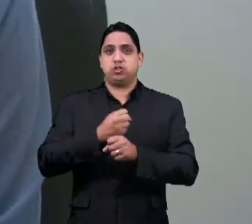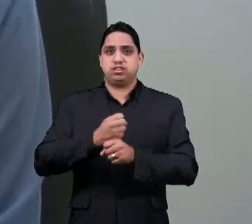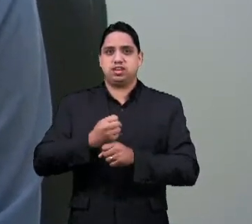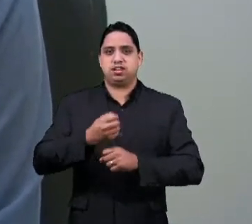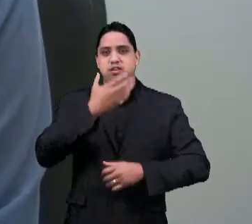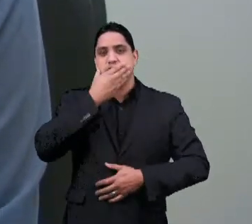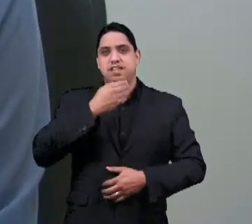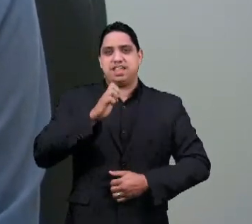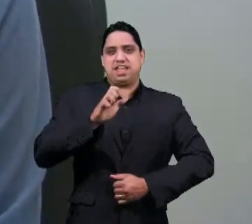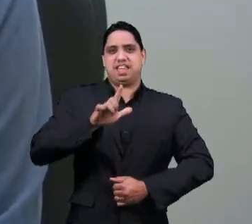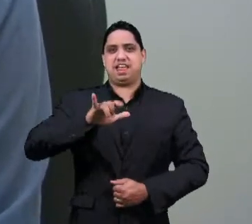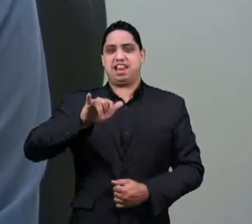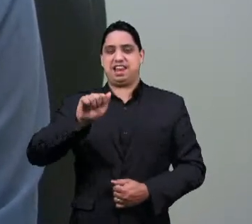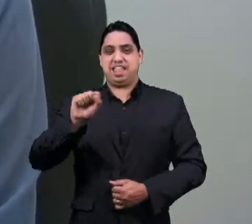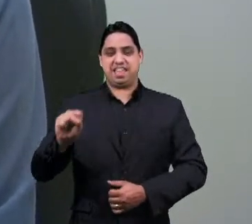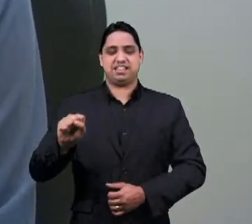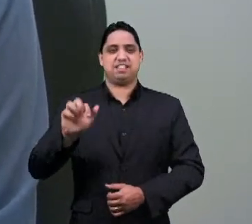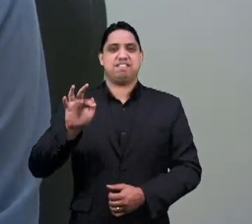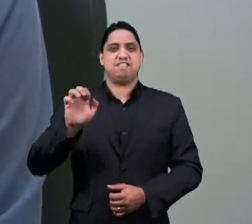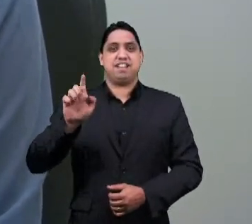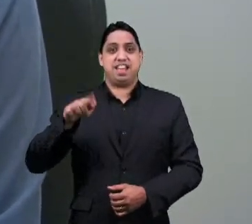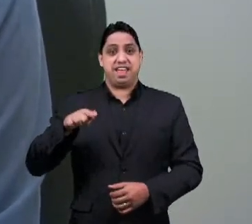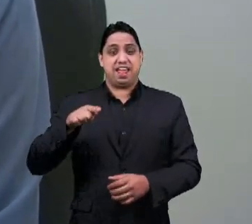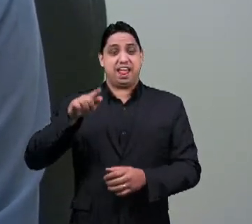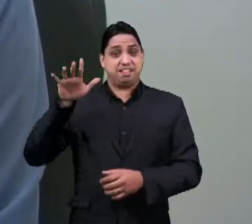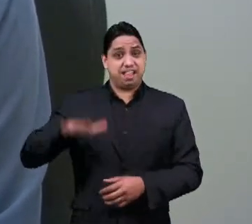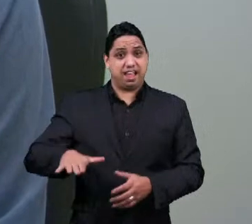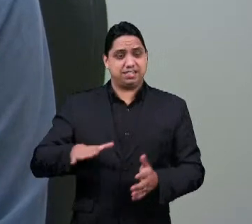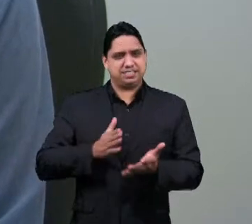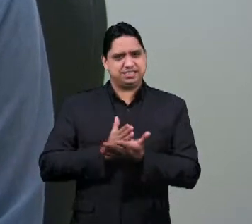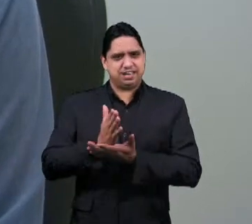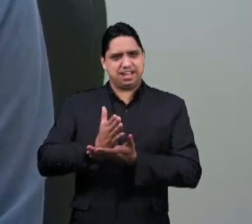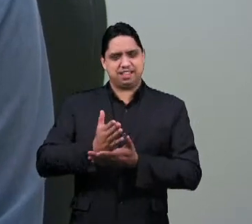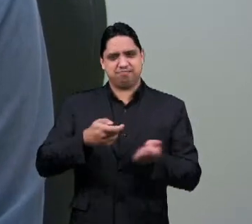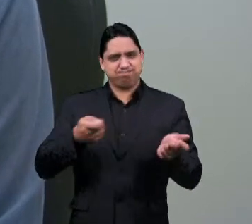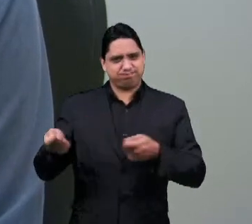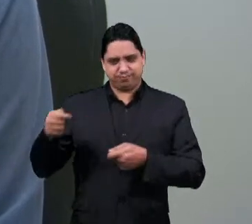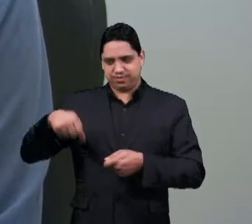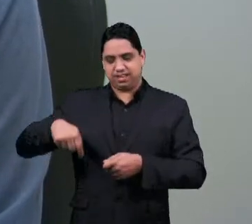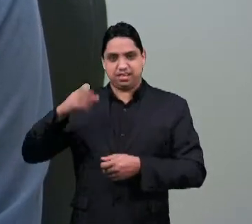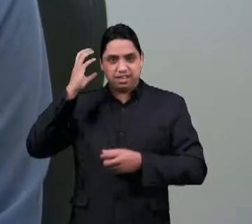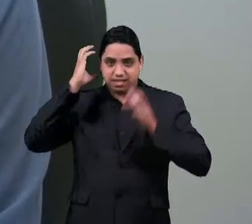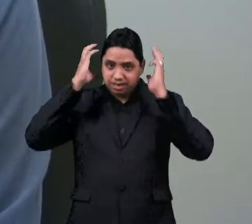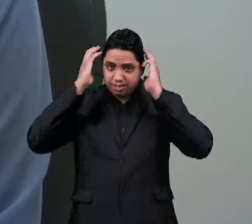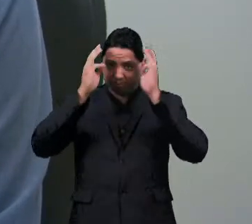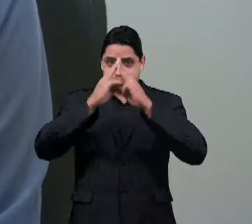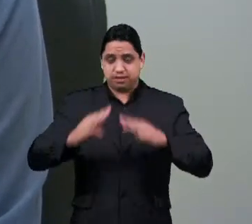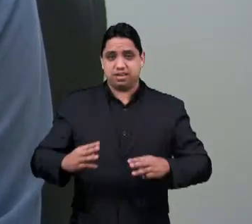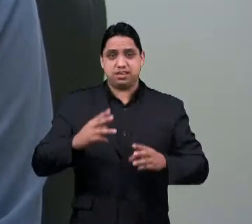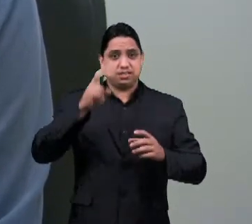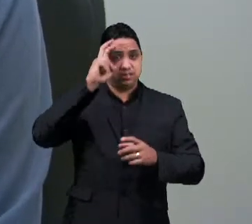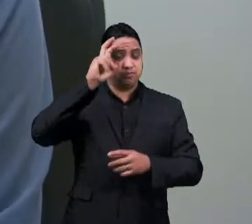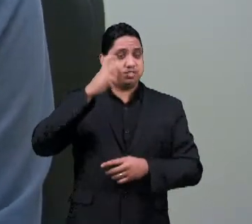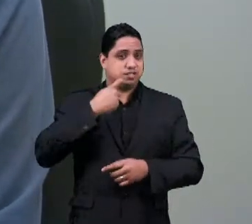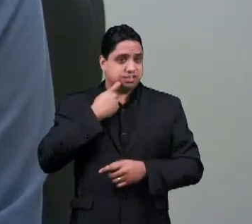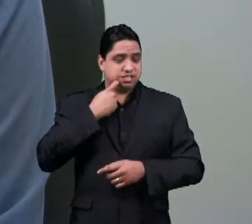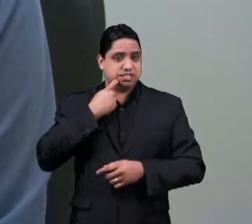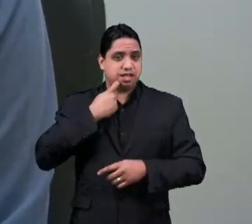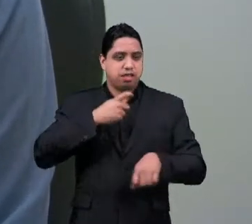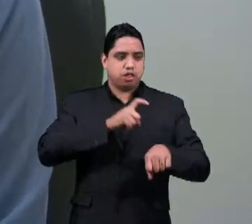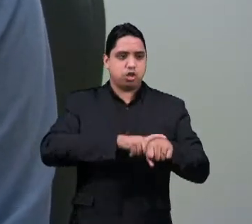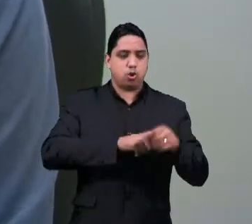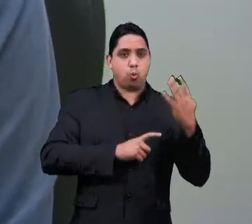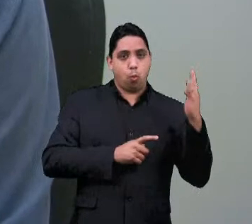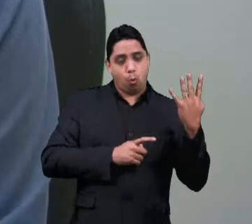Faé, que está todas as tardes aqui pela Rádio Manaim, de segunda a sexta, né? E a partir das 4 da tarde até às 19